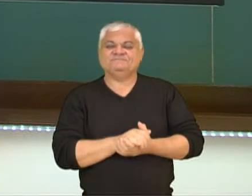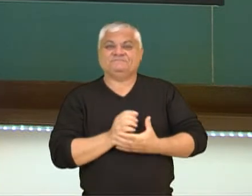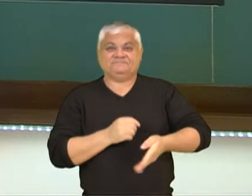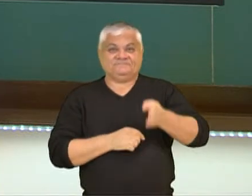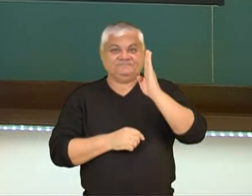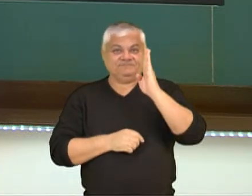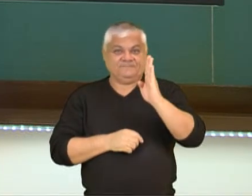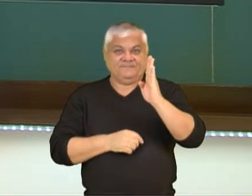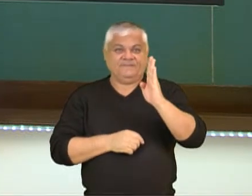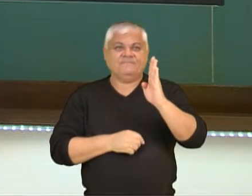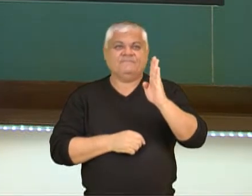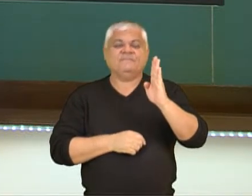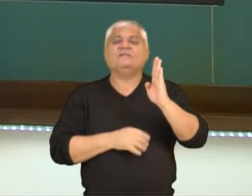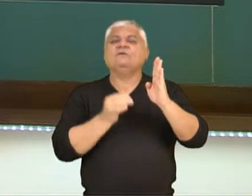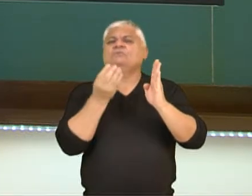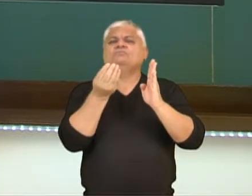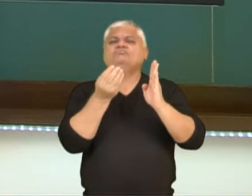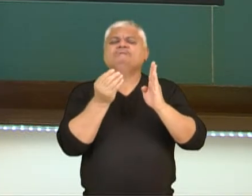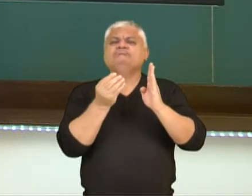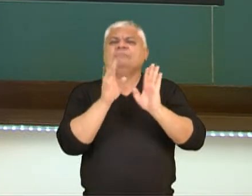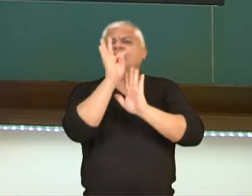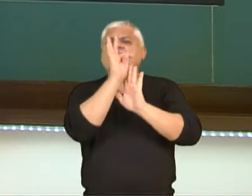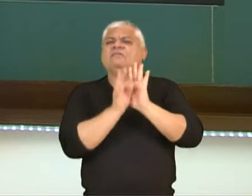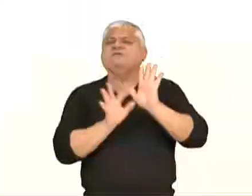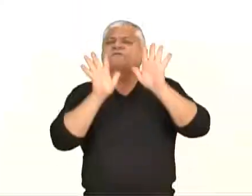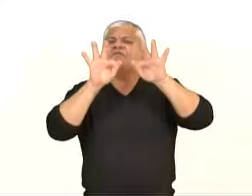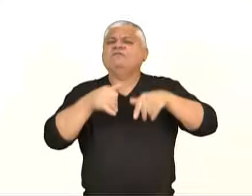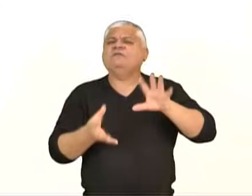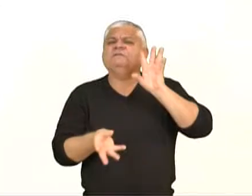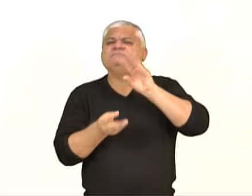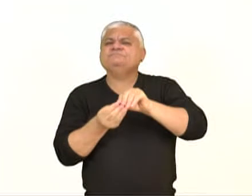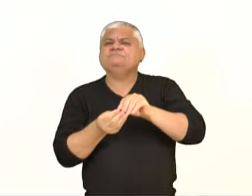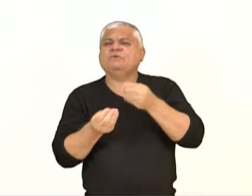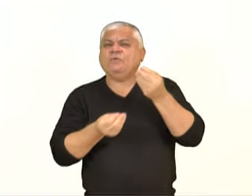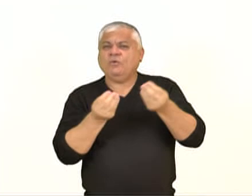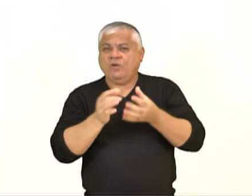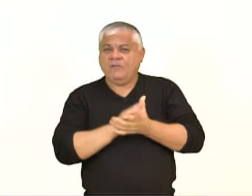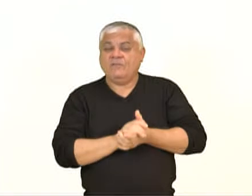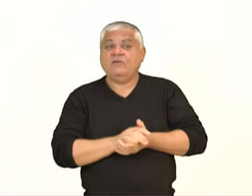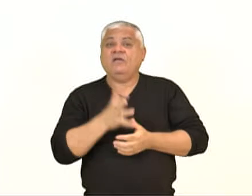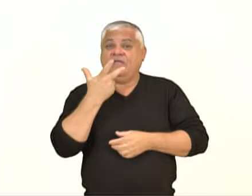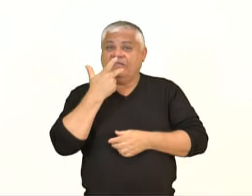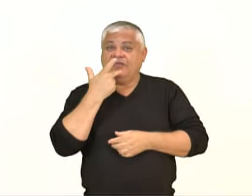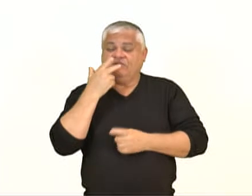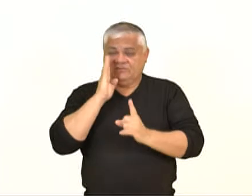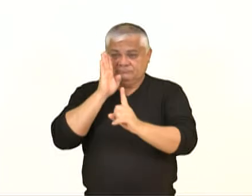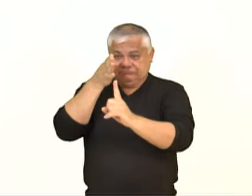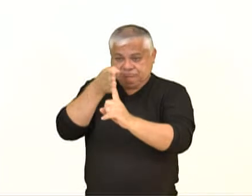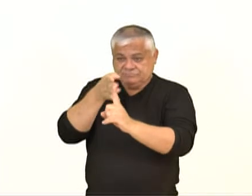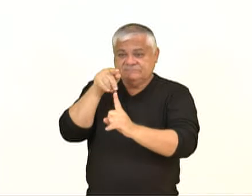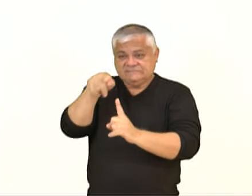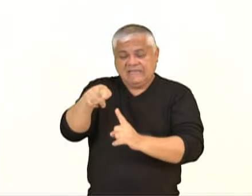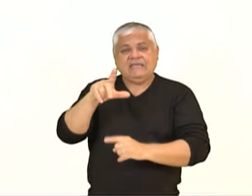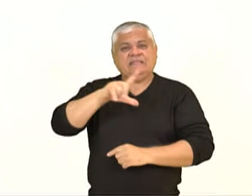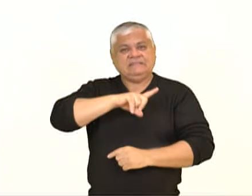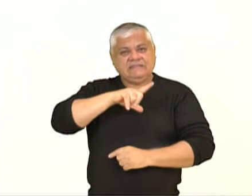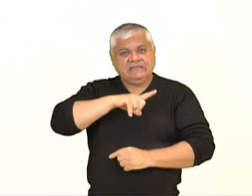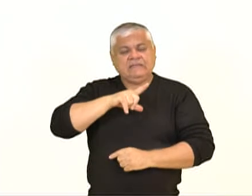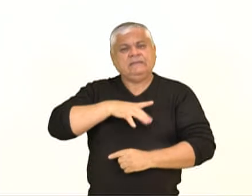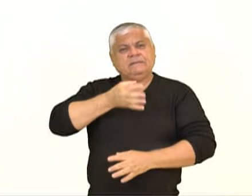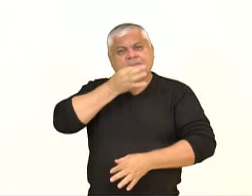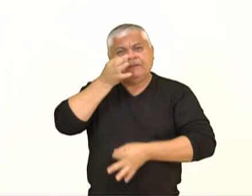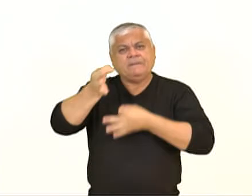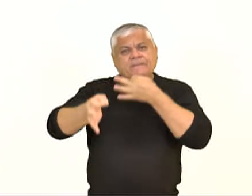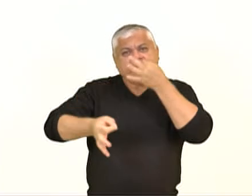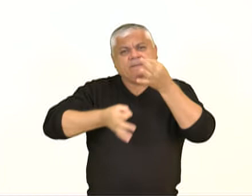né, como o texto se encerra, qual que é a conclusão do articulista, né? Ele dirige-se ao leitor comentando que há inclusive